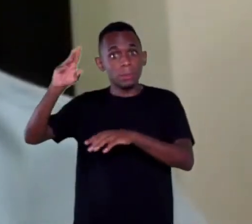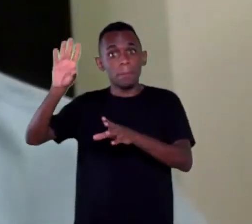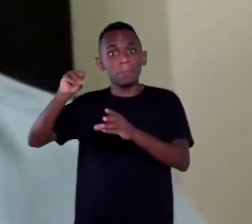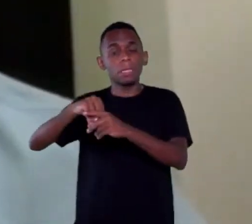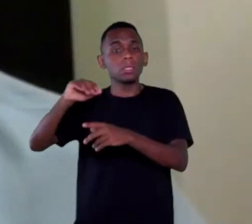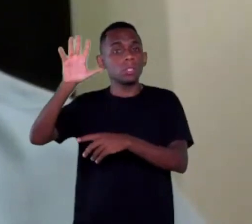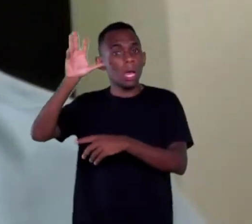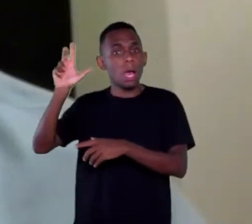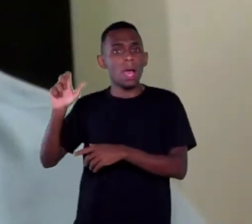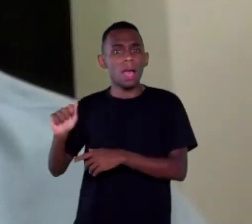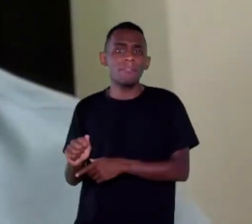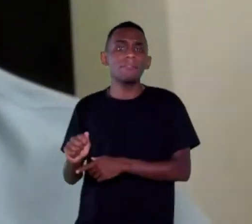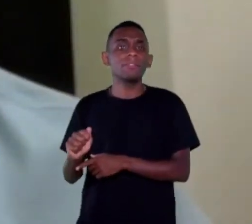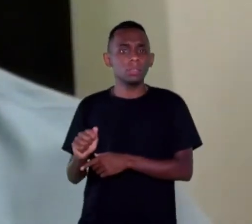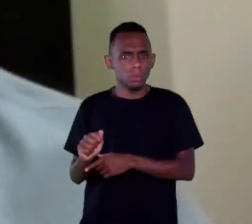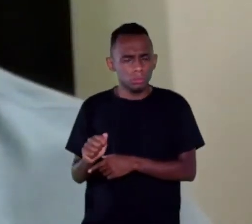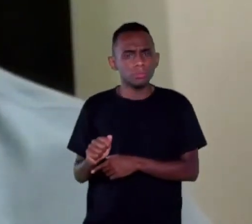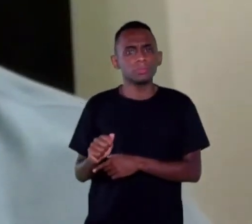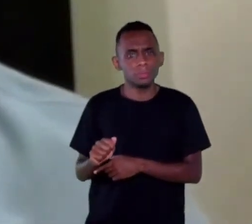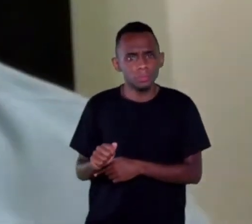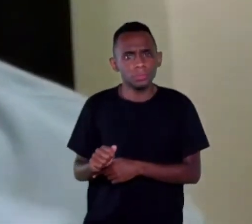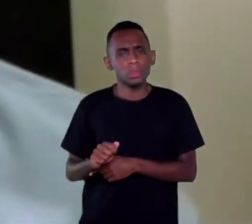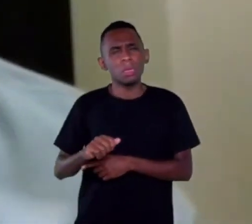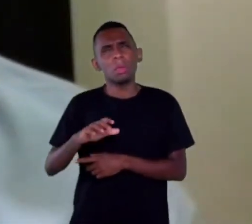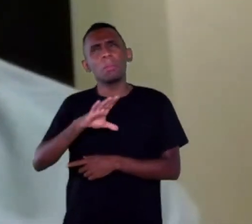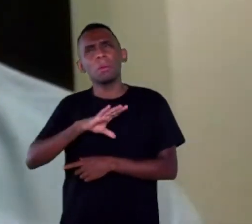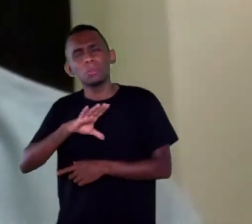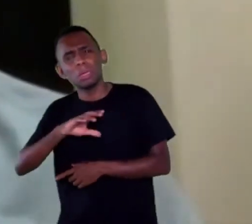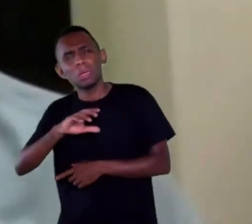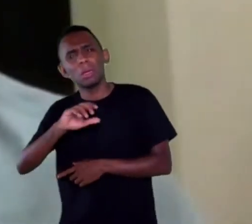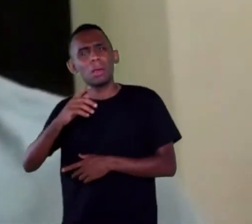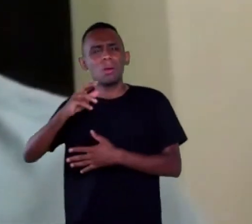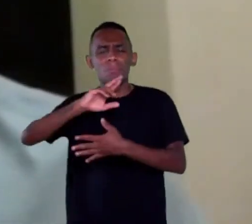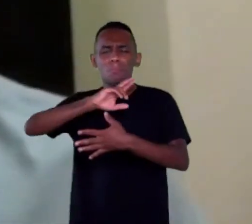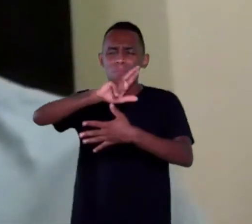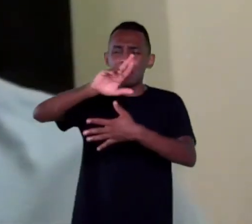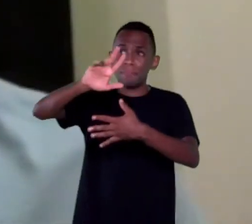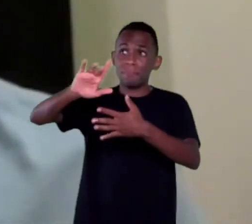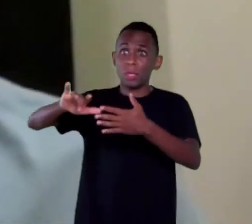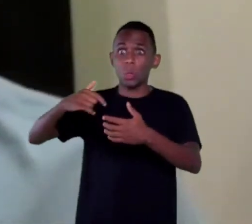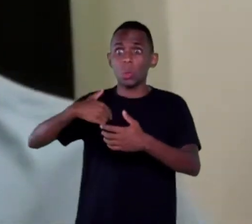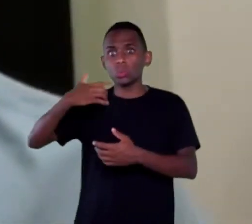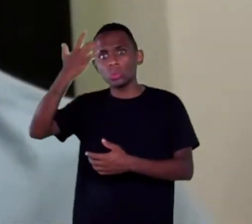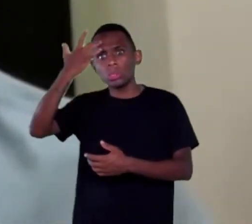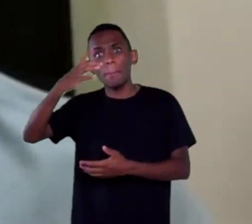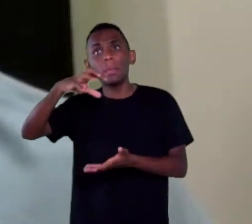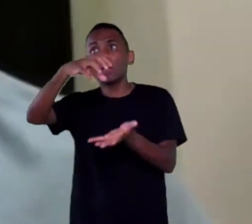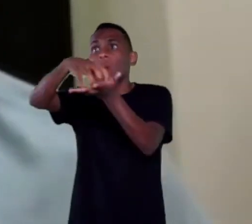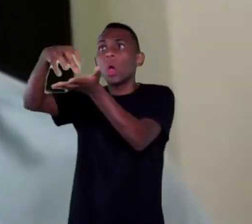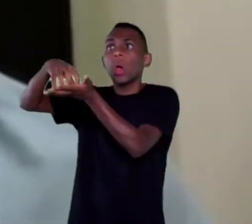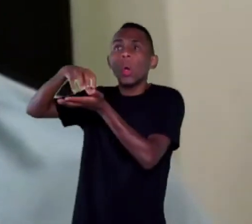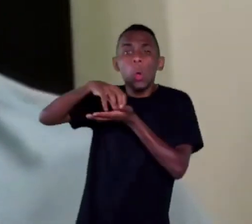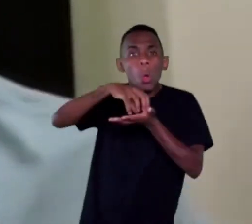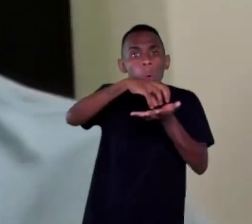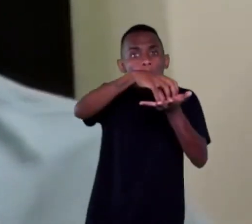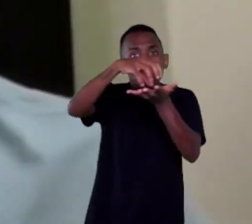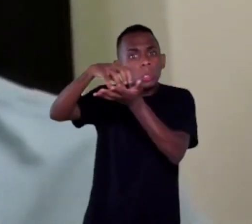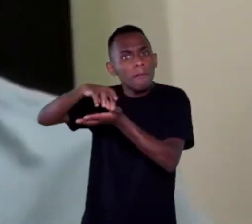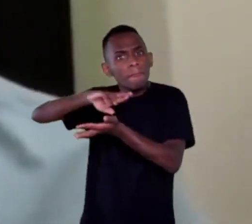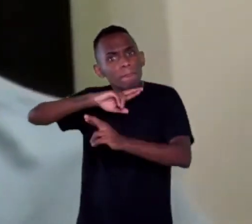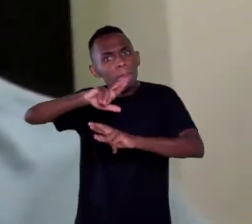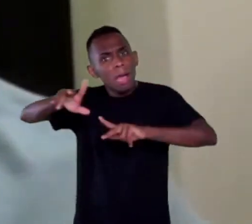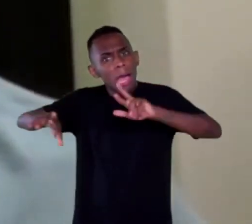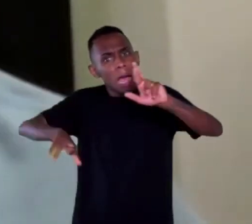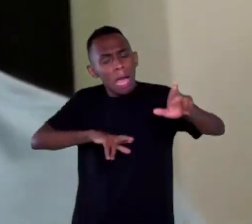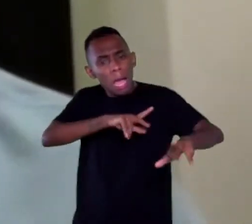Europa, Angola, Portugal. Eu nem sabia que a gente tinha tantos centros culturais espalhados pelo mundo, mas teve